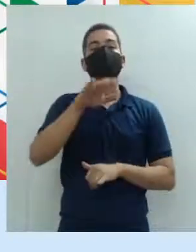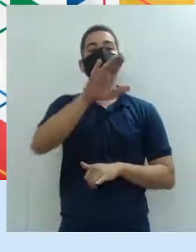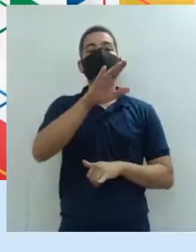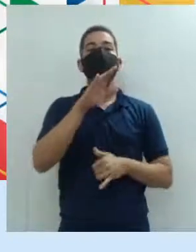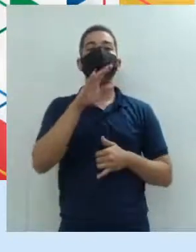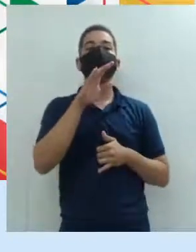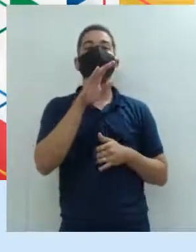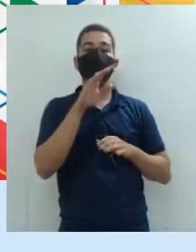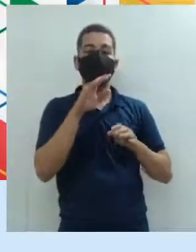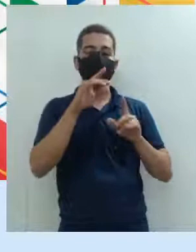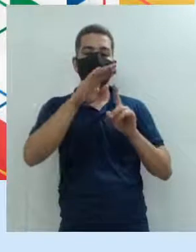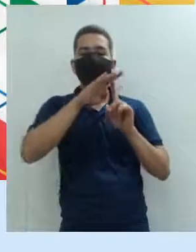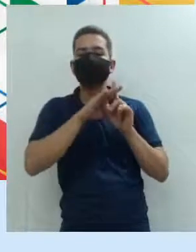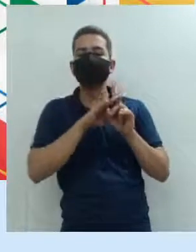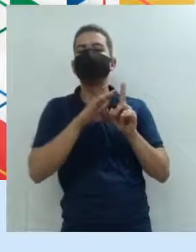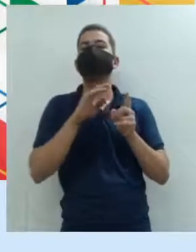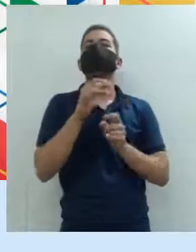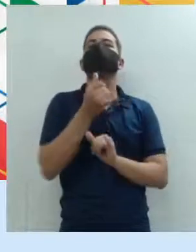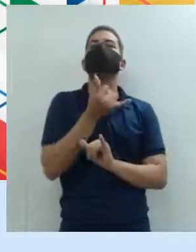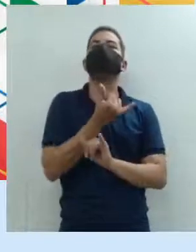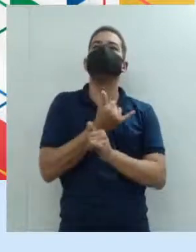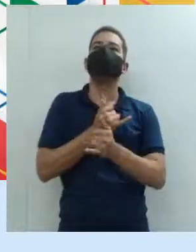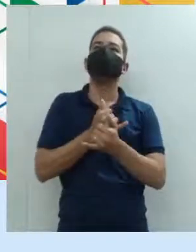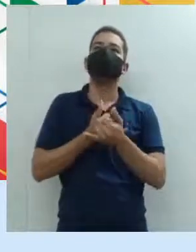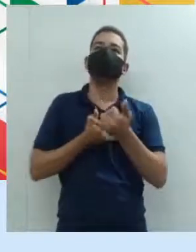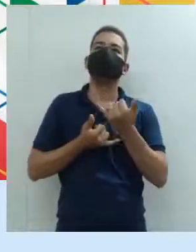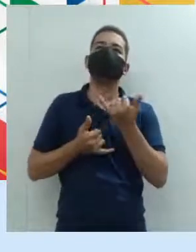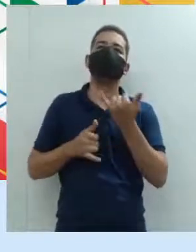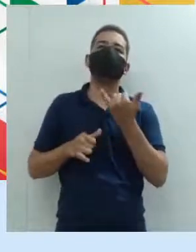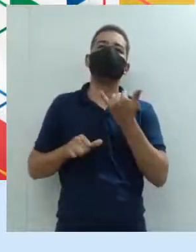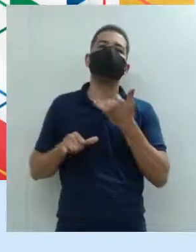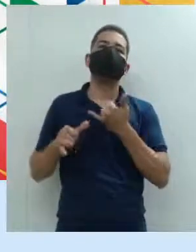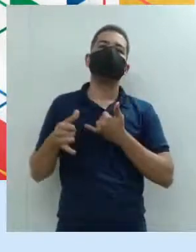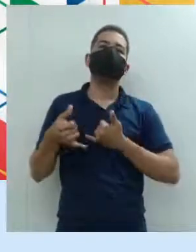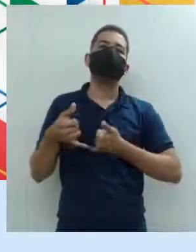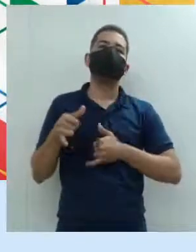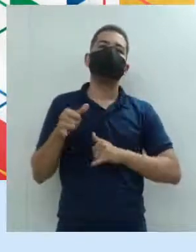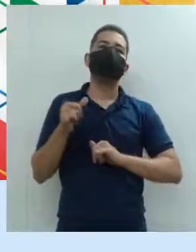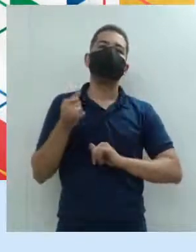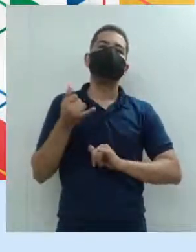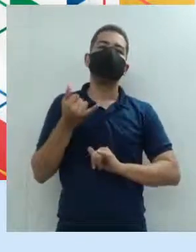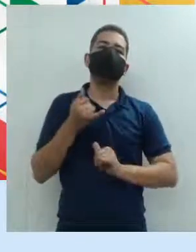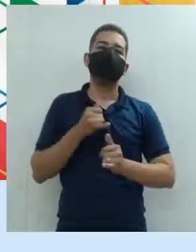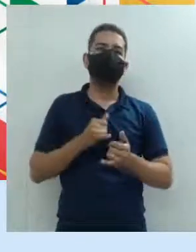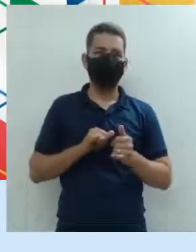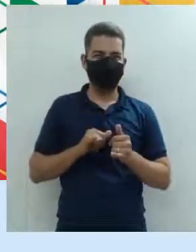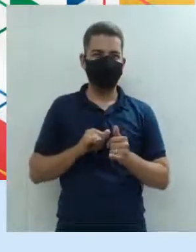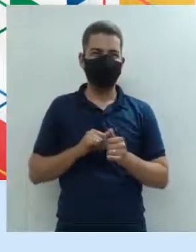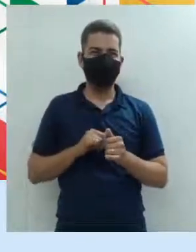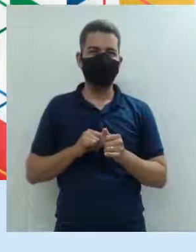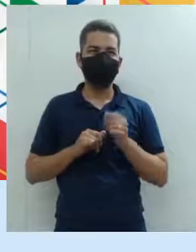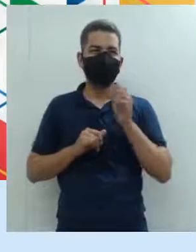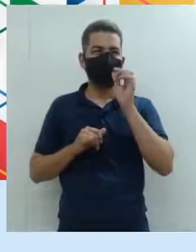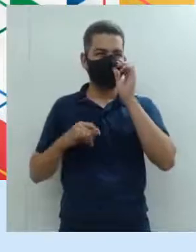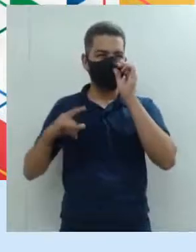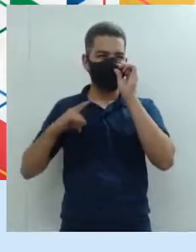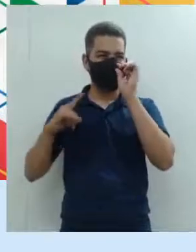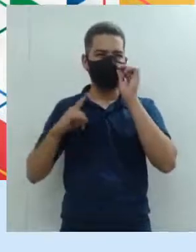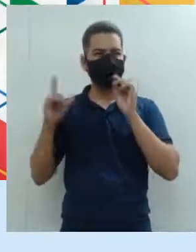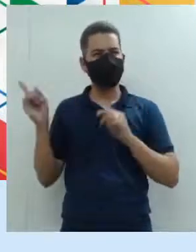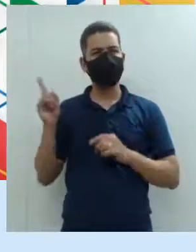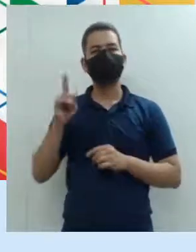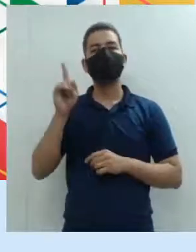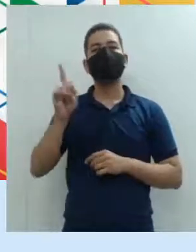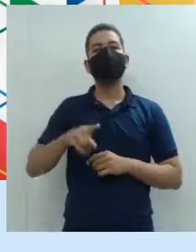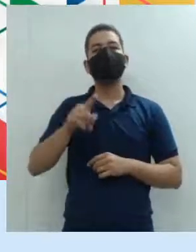temperatura menor, né? A gente percebe que as partículas do corpo ali já não se movimentam tanto. E a temperatura que a gente está chamando aí de θA, que